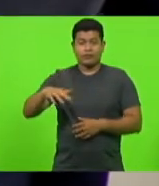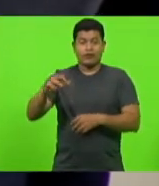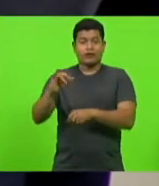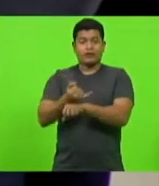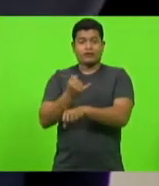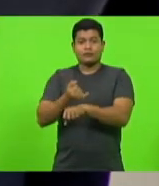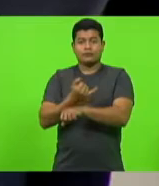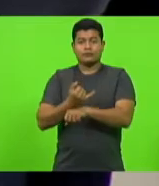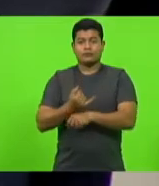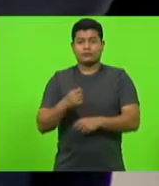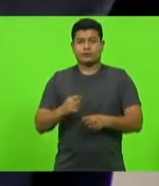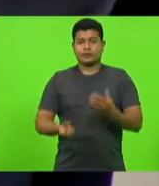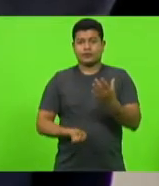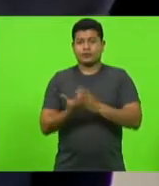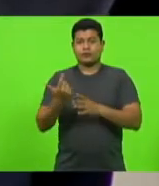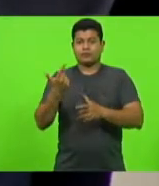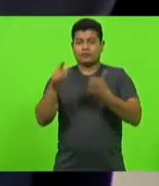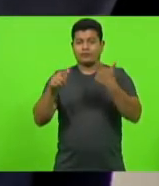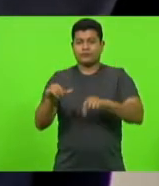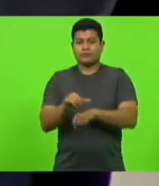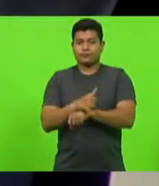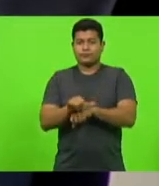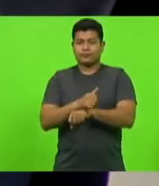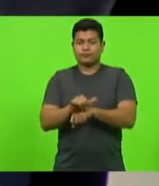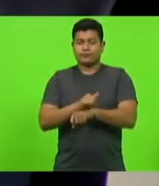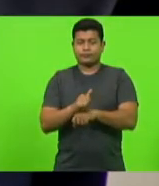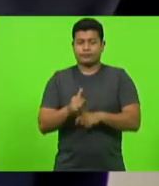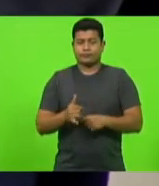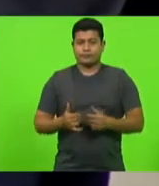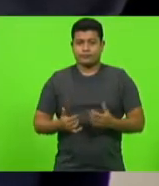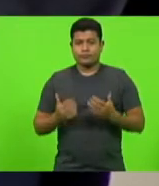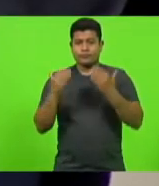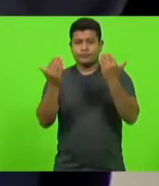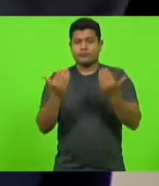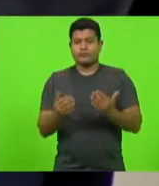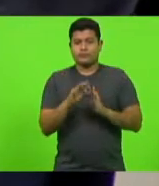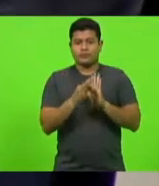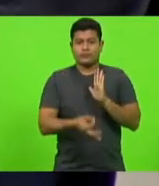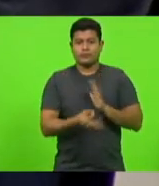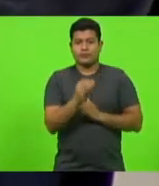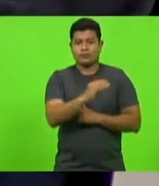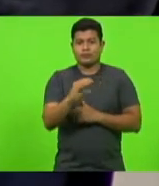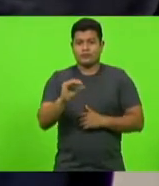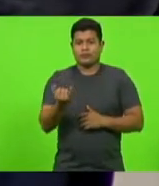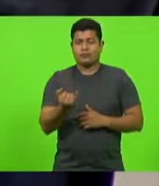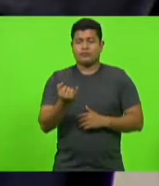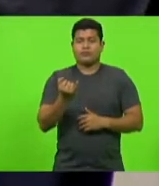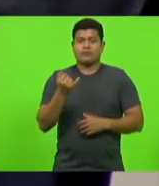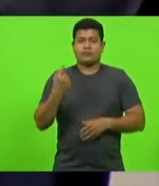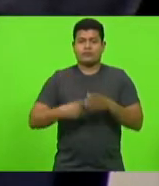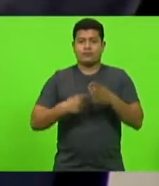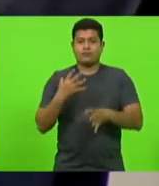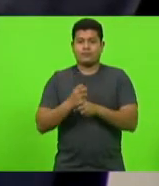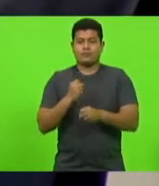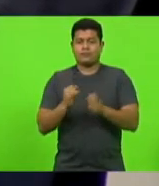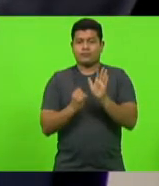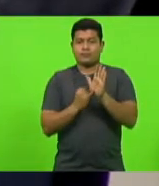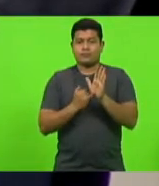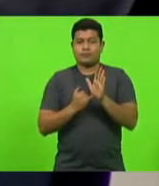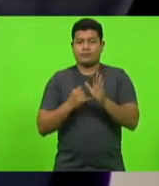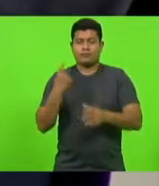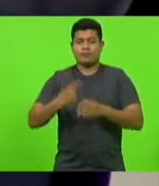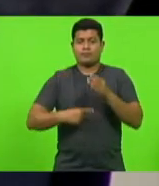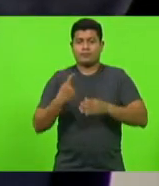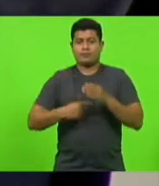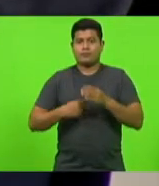emenda substitutiva global e pareceres favoráveis das comissões de Constituição e Justiça, Comissão de Finanças e Tributação, Comissão de